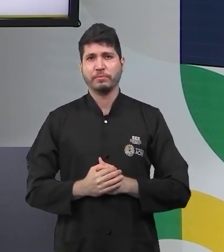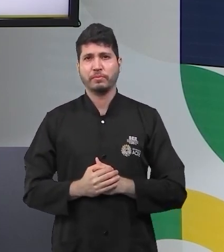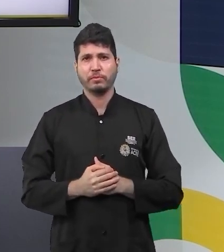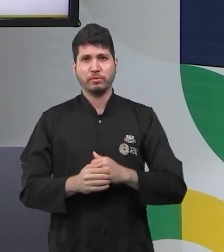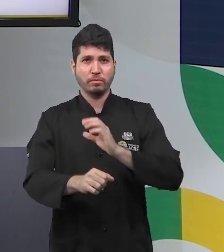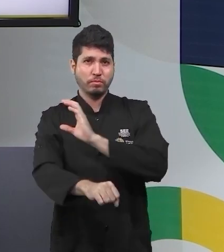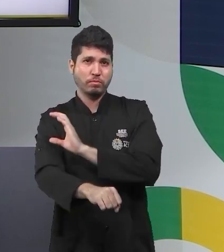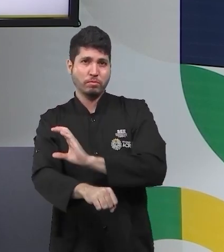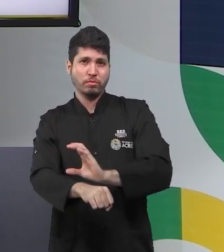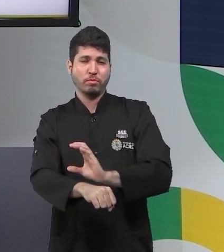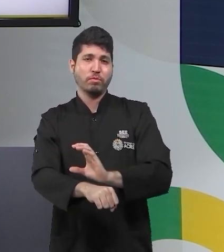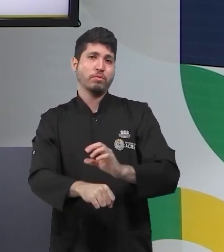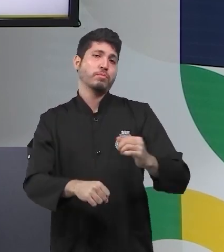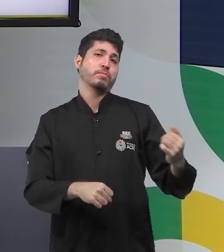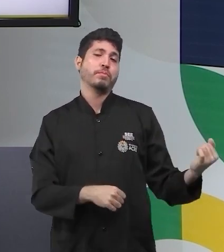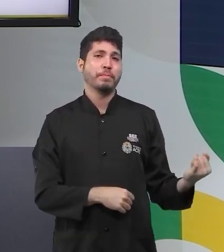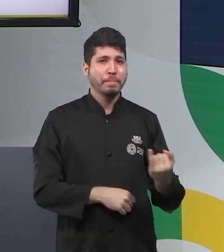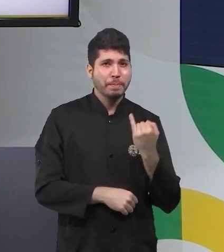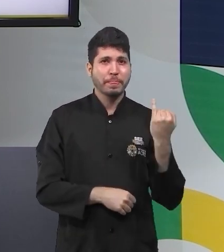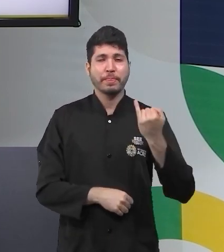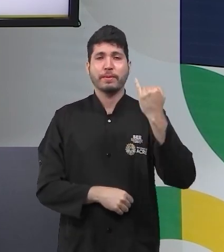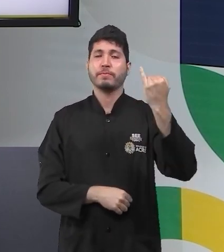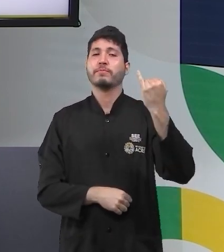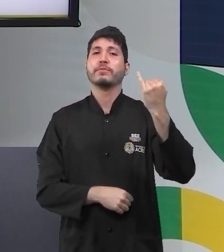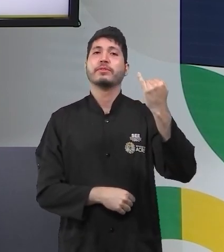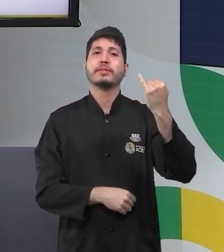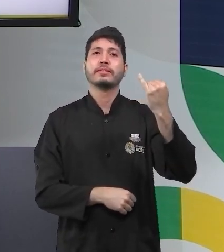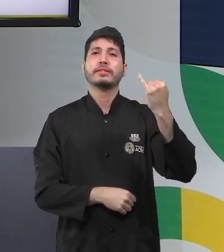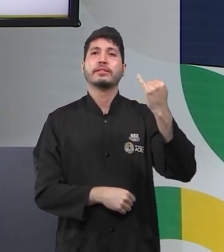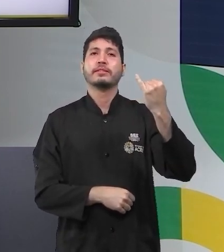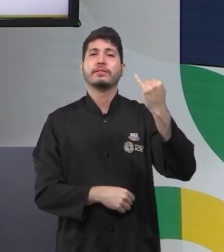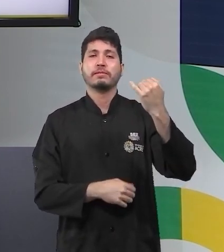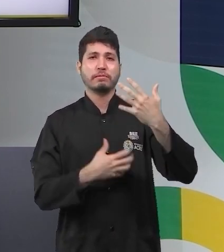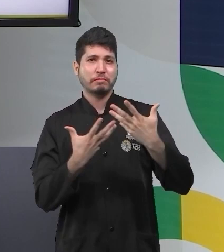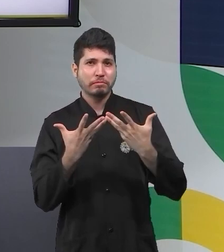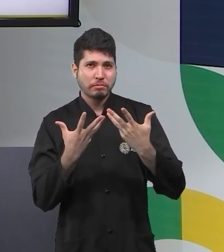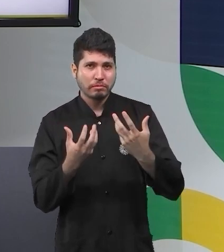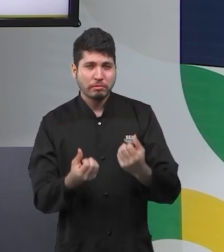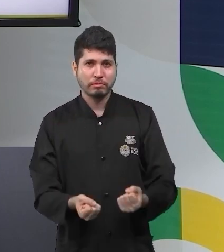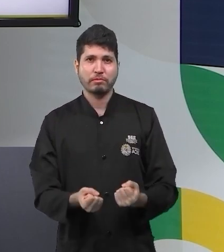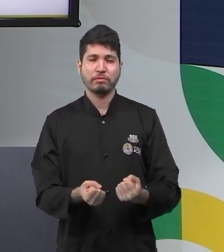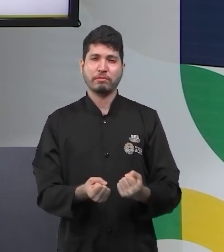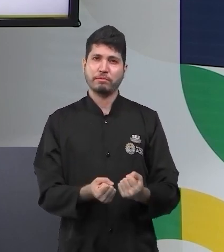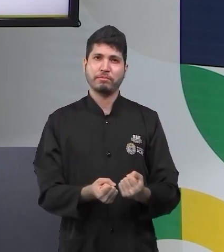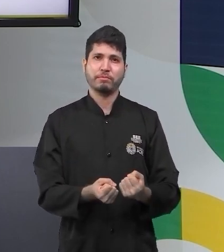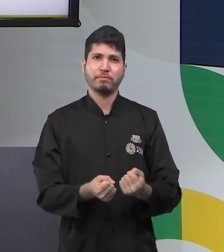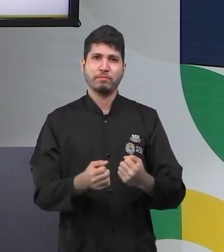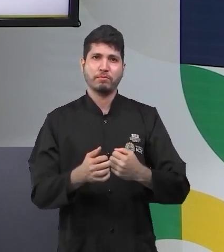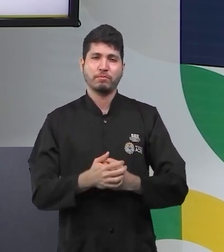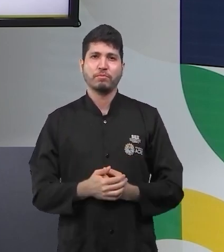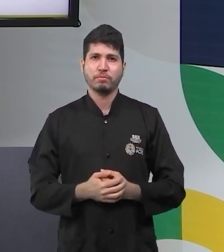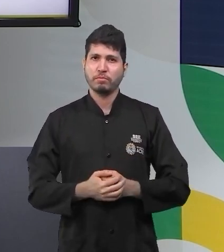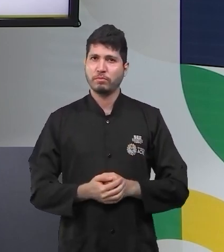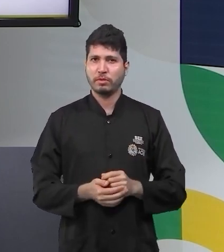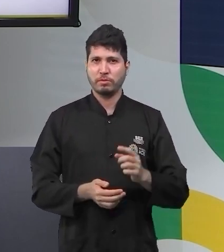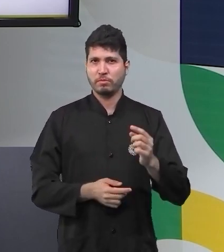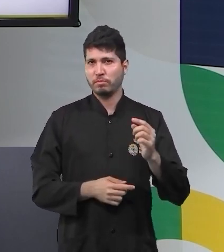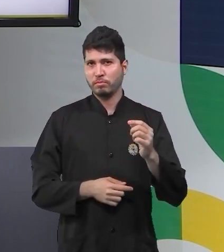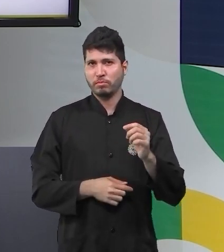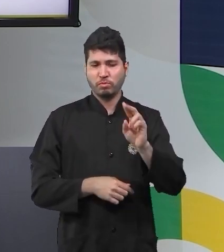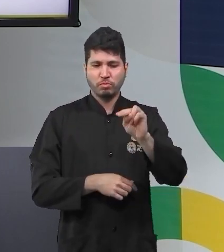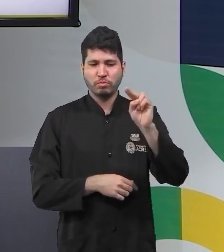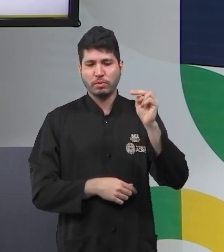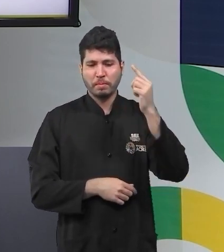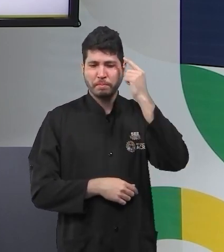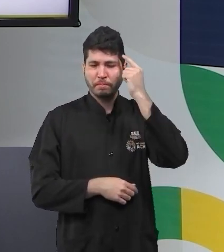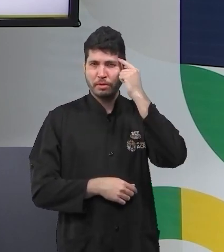ser, né, esse ser social, mas que ela por si só não pode subjugar e inferiorizar